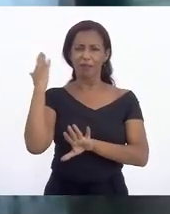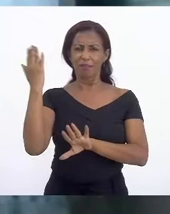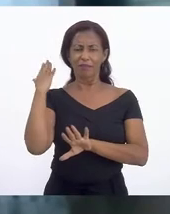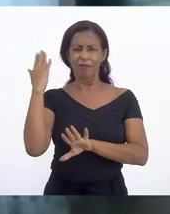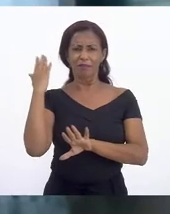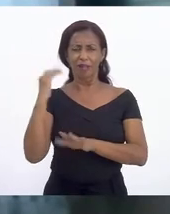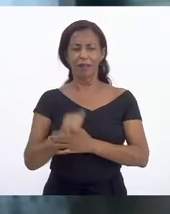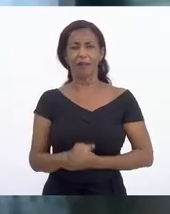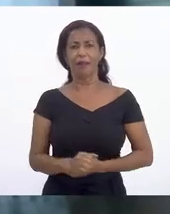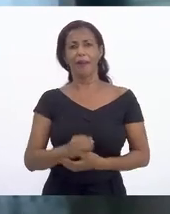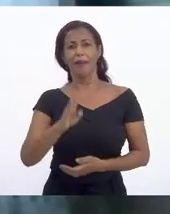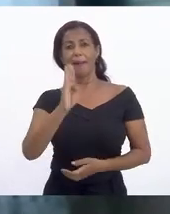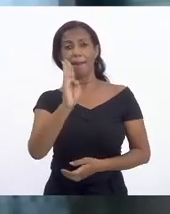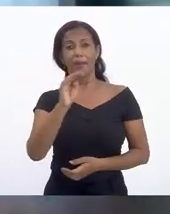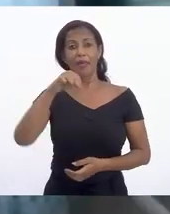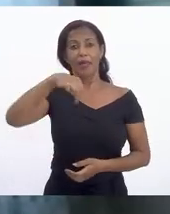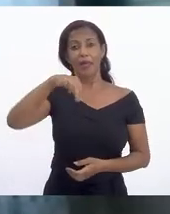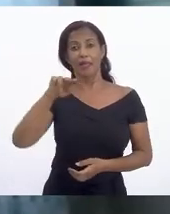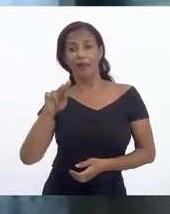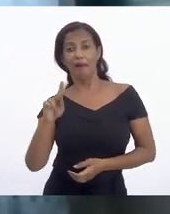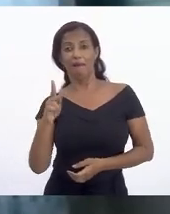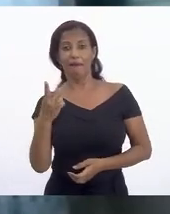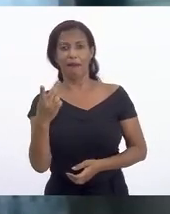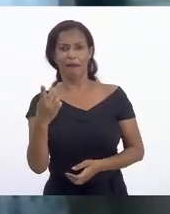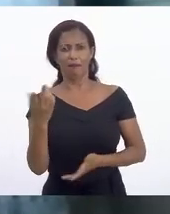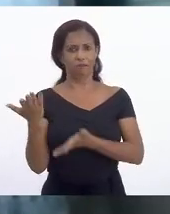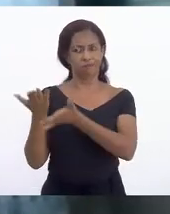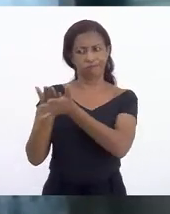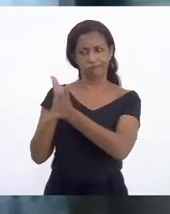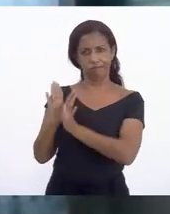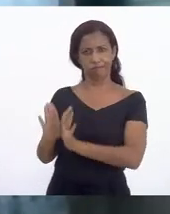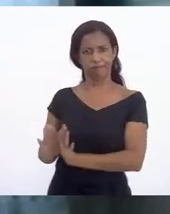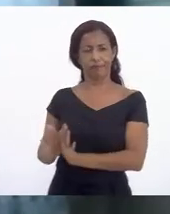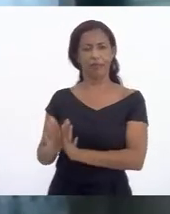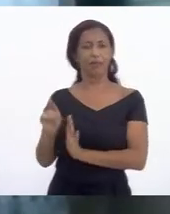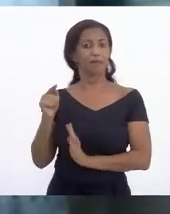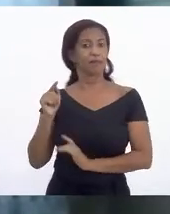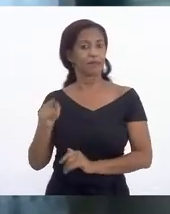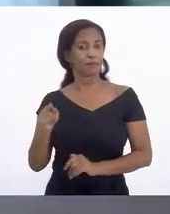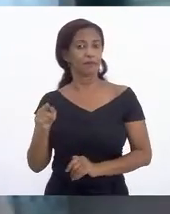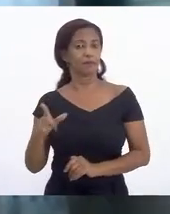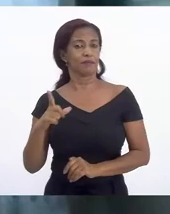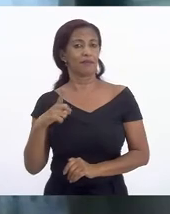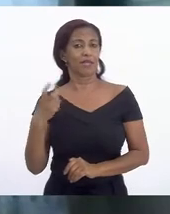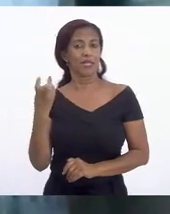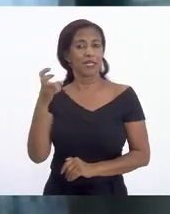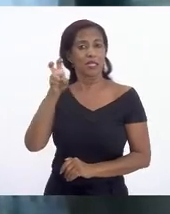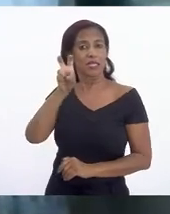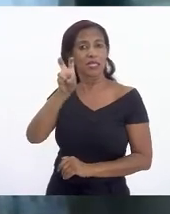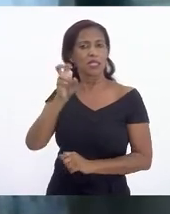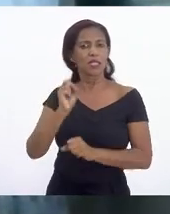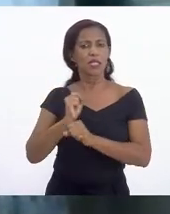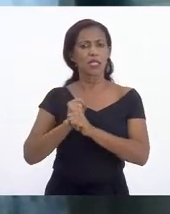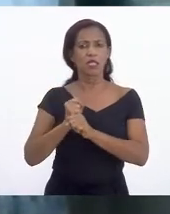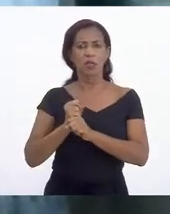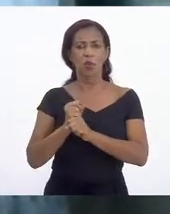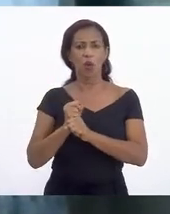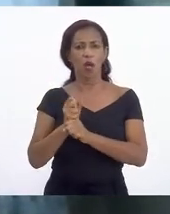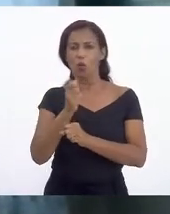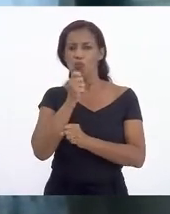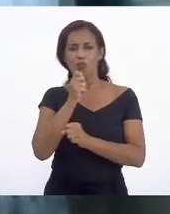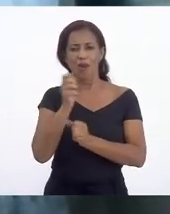O BNH, o Banco Nacional da Habitação, foi extinto. Ele ficou 25 anos sem